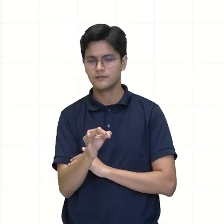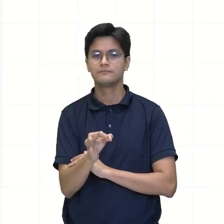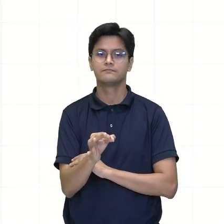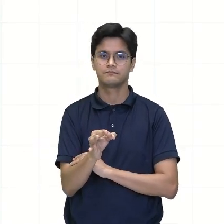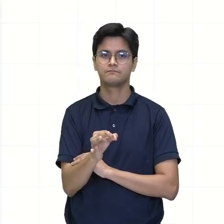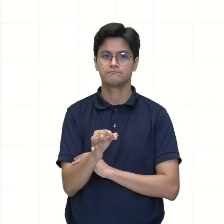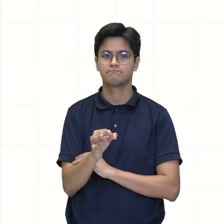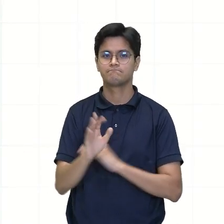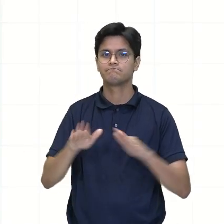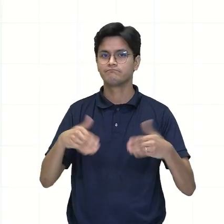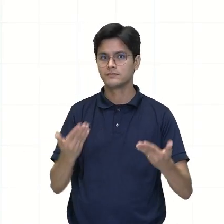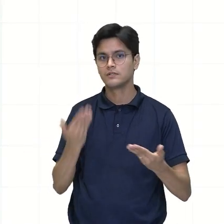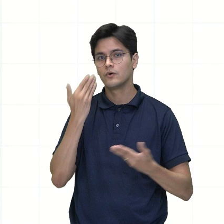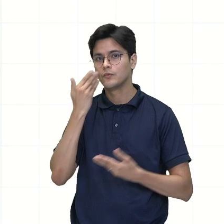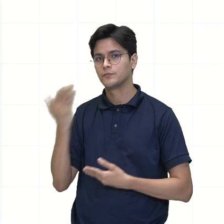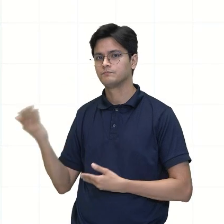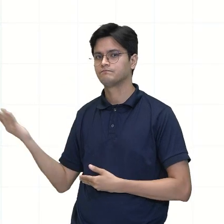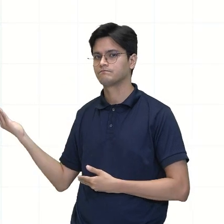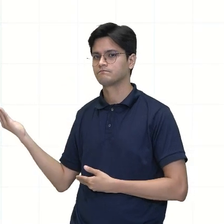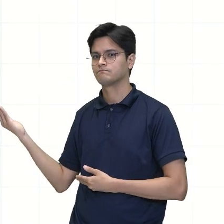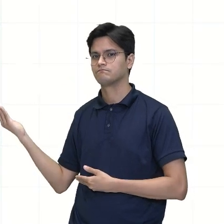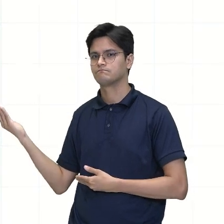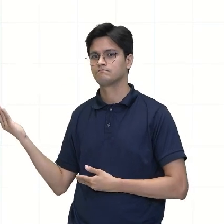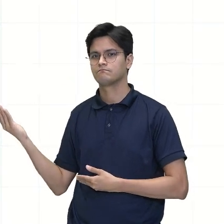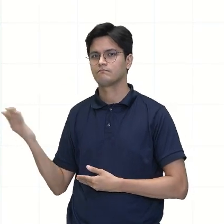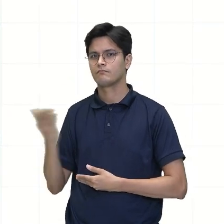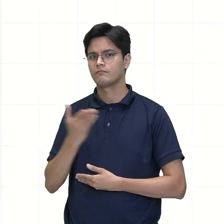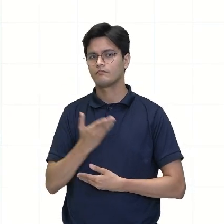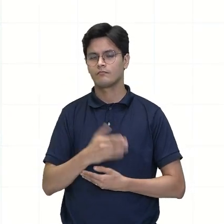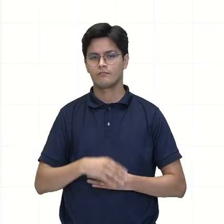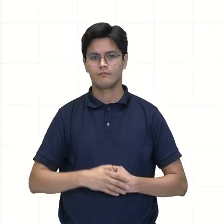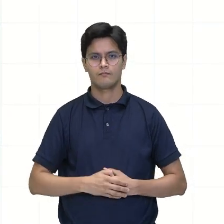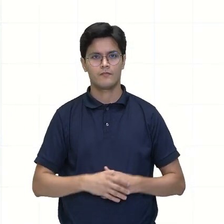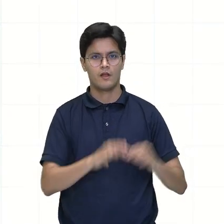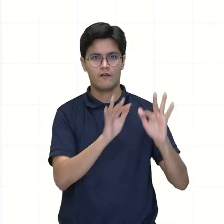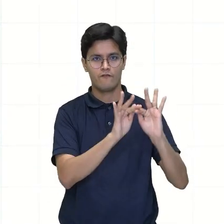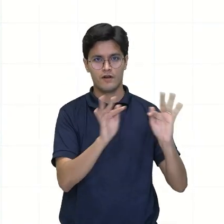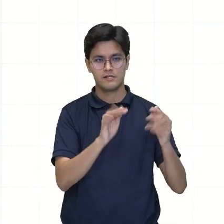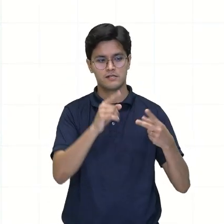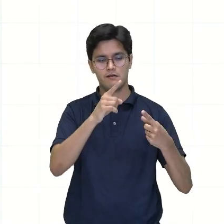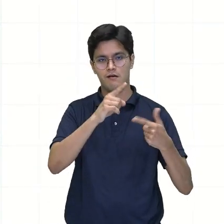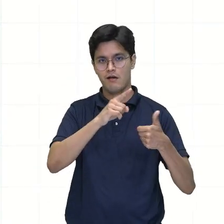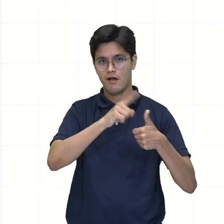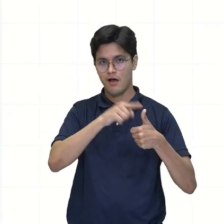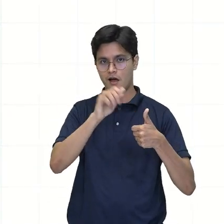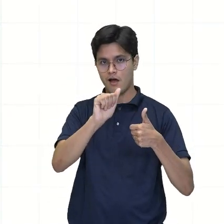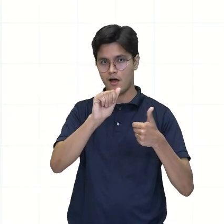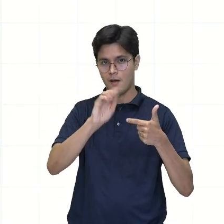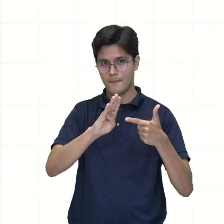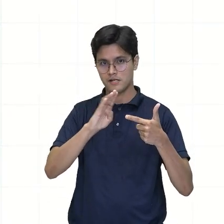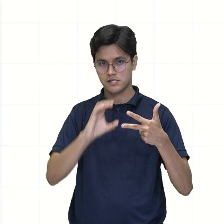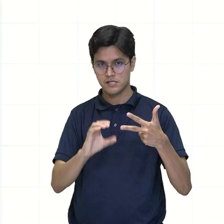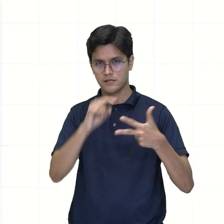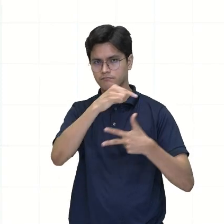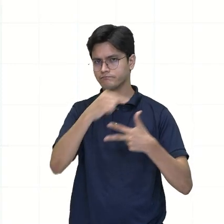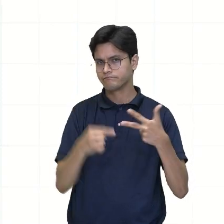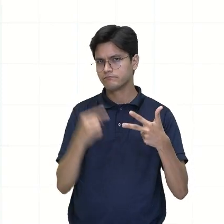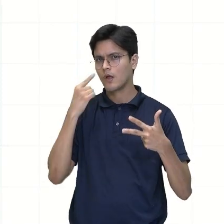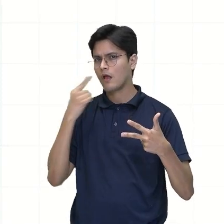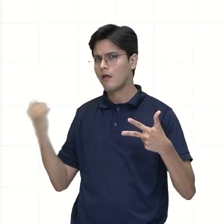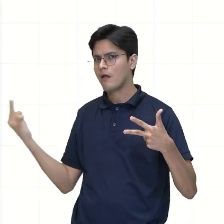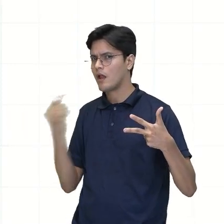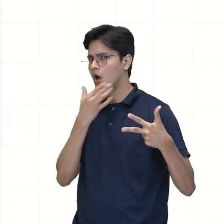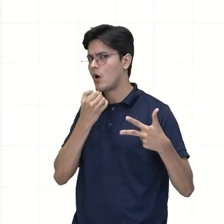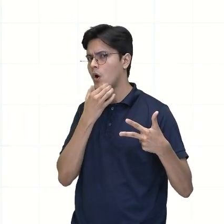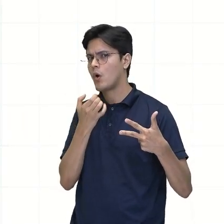studying English. Ou letter C. He's cooking dinner. He's cooking dinner. E aí, se